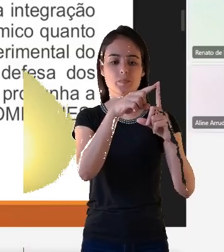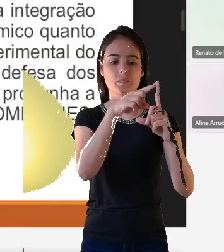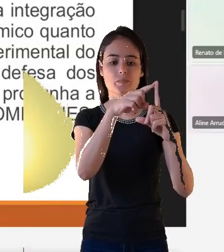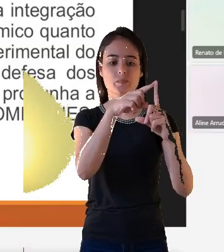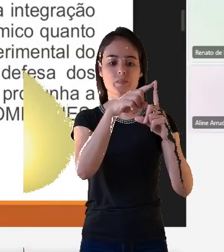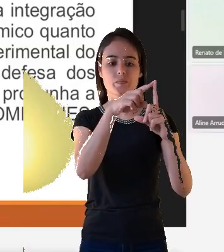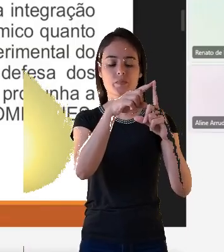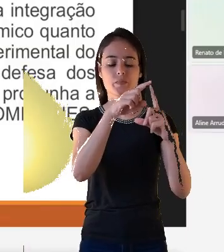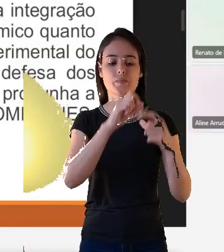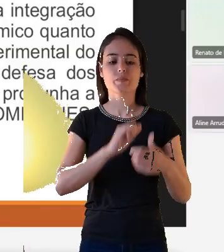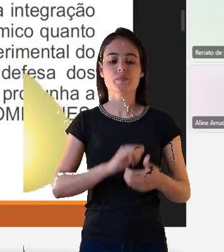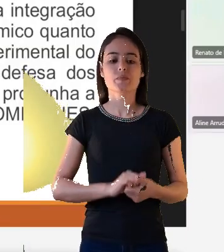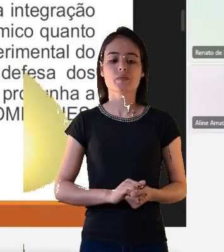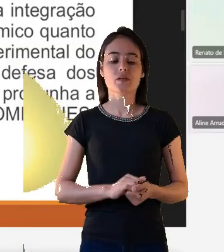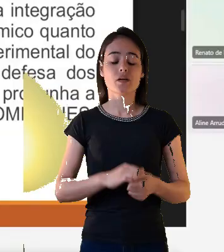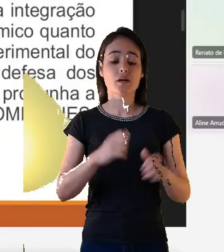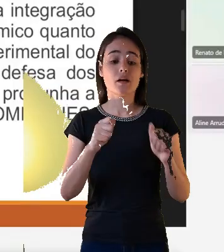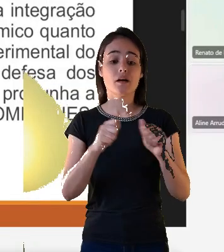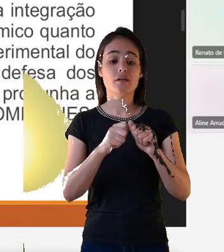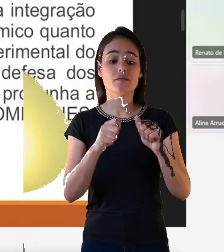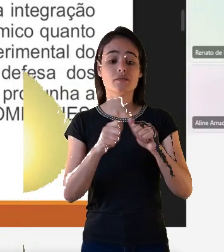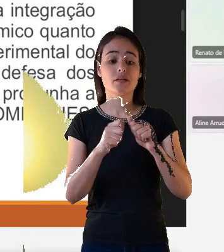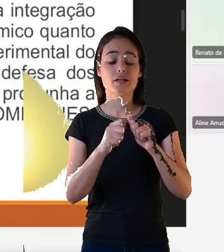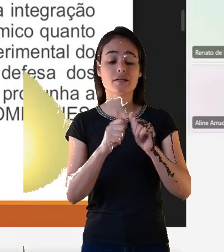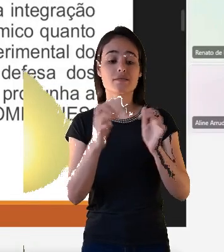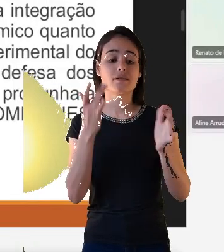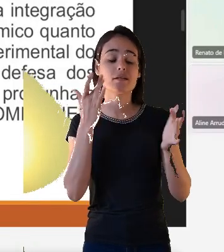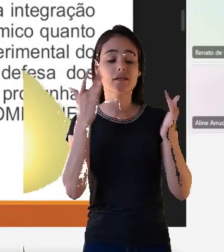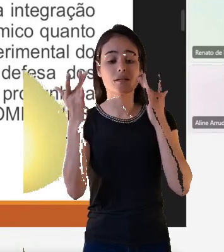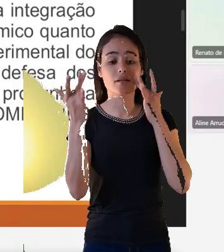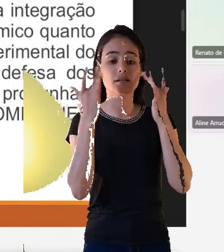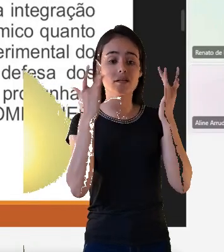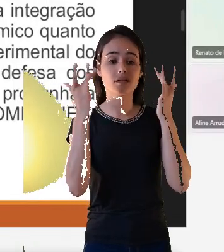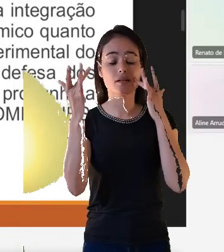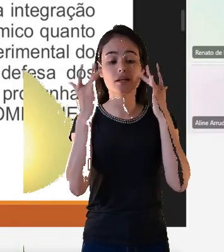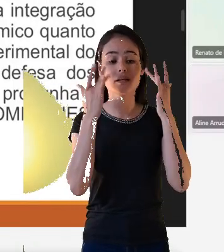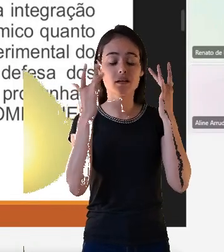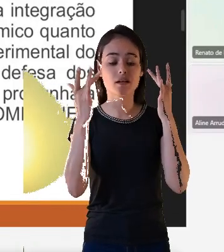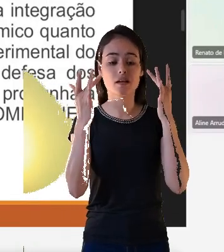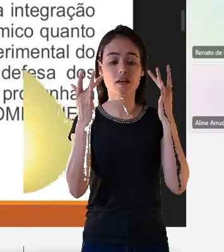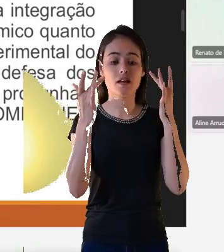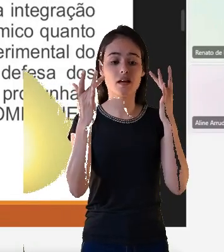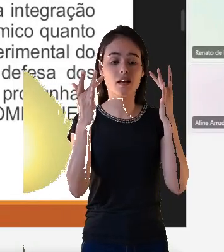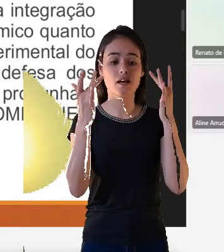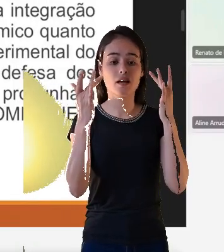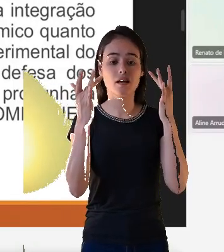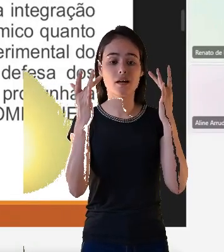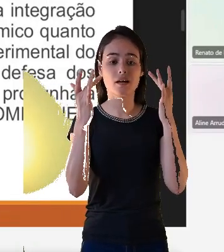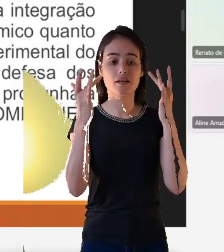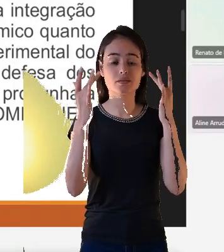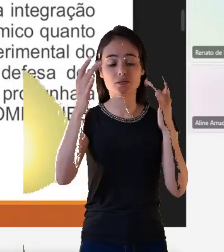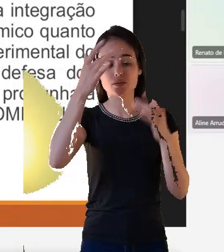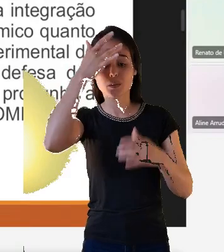o teatro, né, experimental do negro, que o objetivo